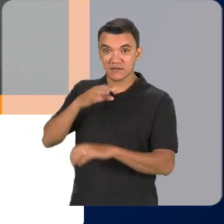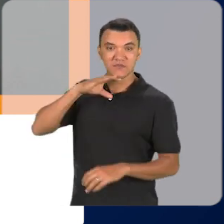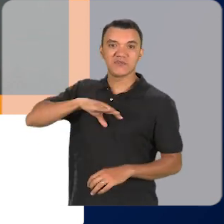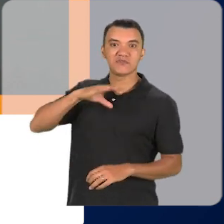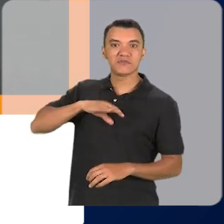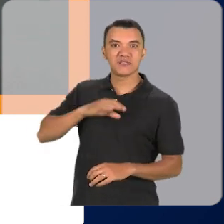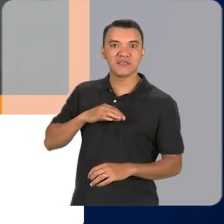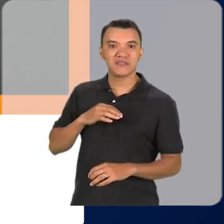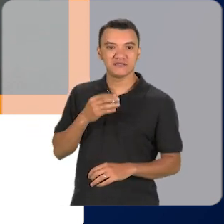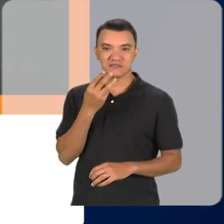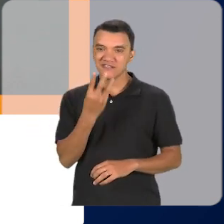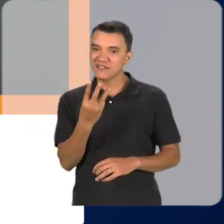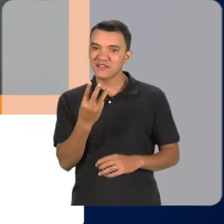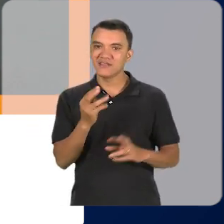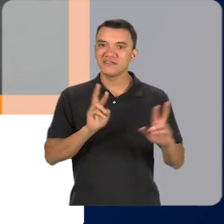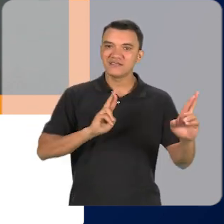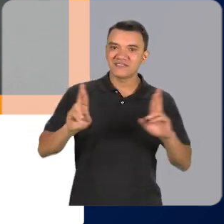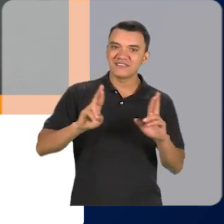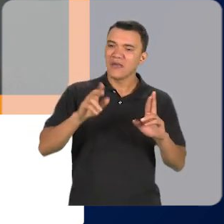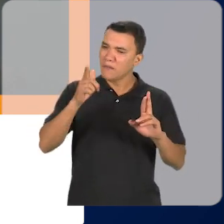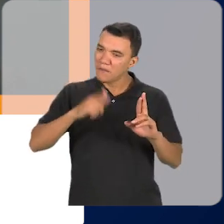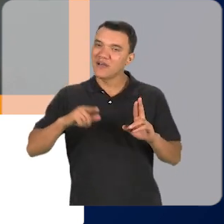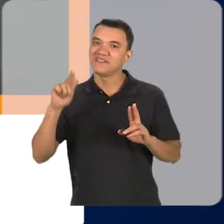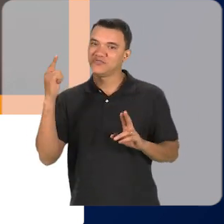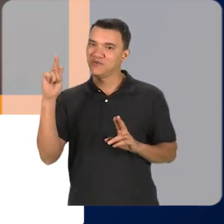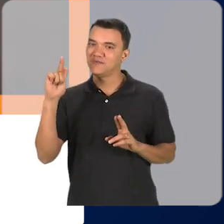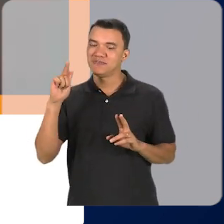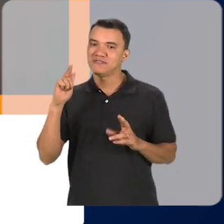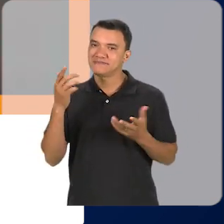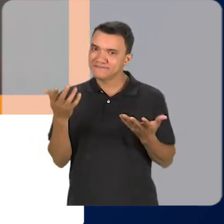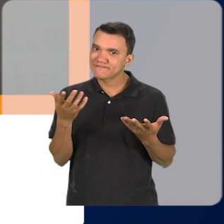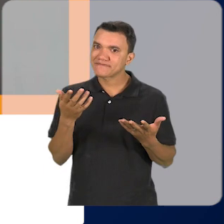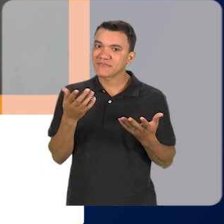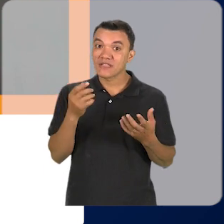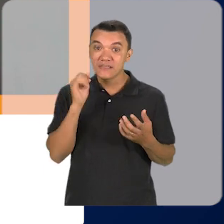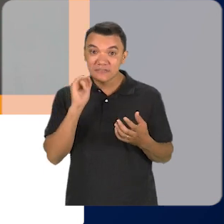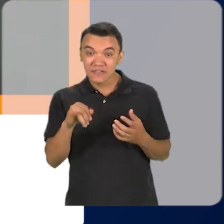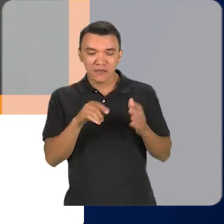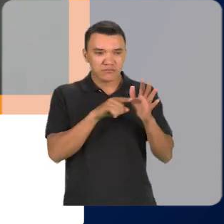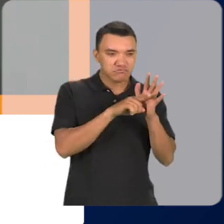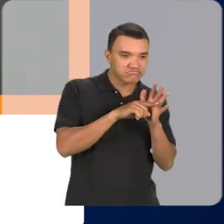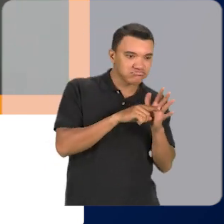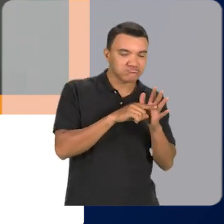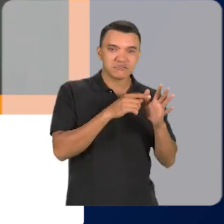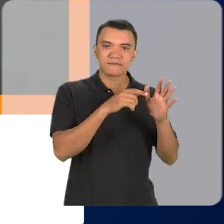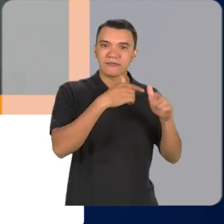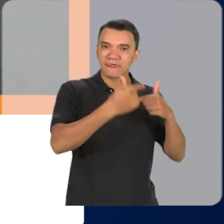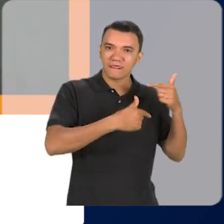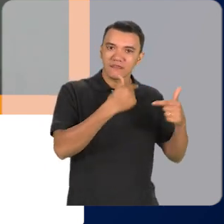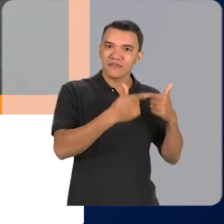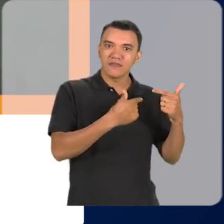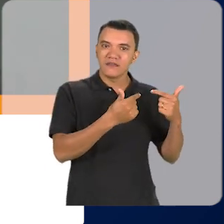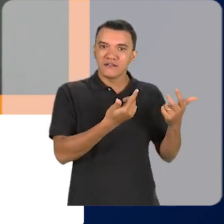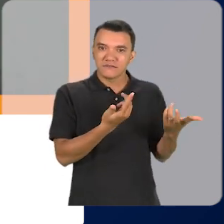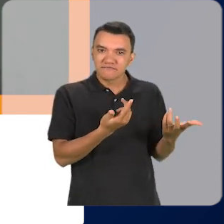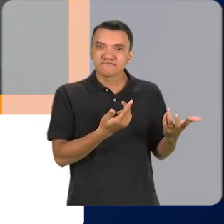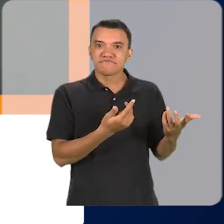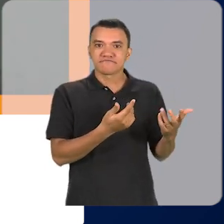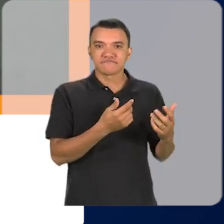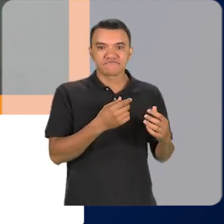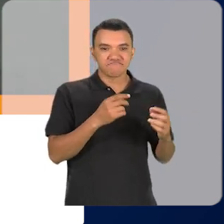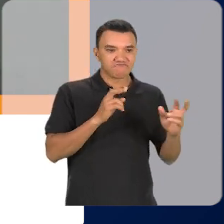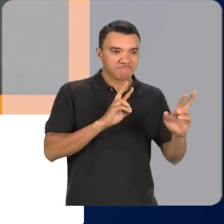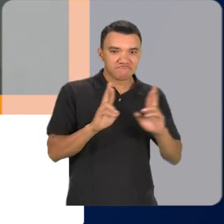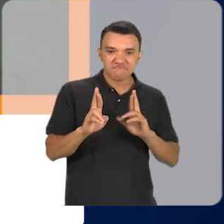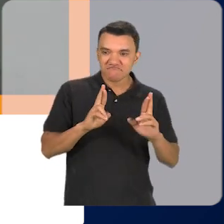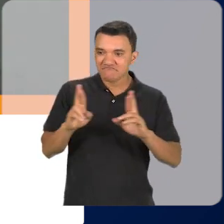a geografia. Então, se a gente for procurar nesse material, há conteúdo que permitem esse diálogo em